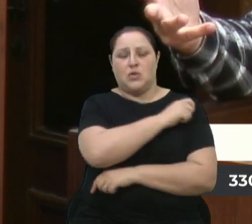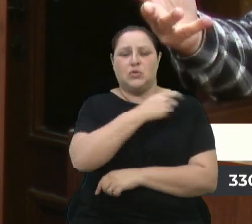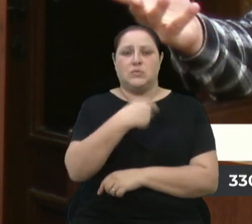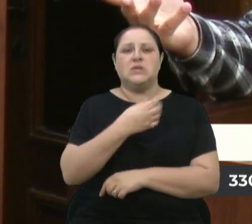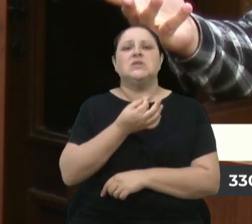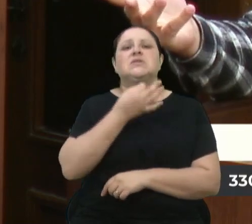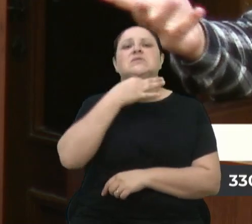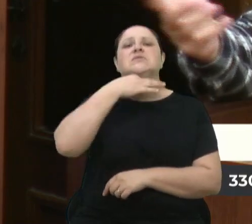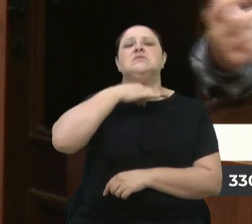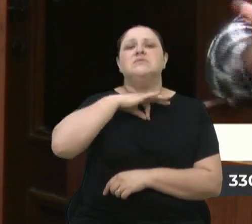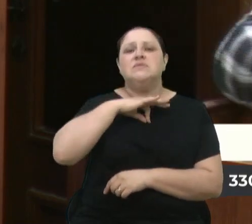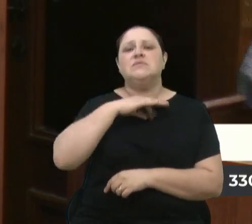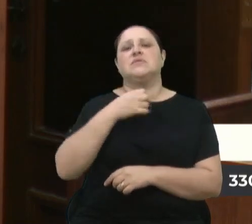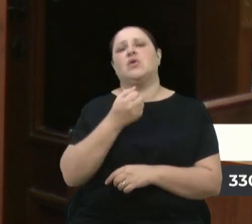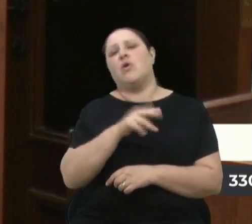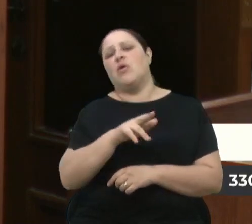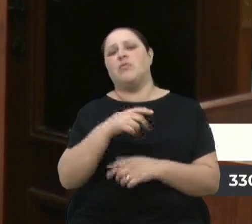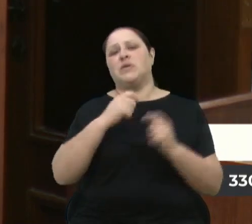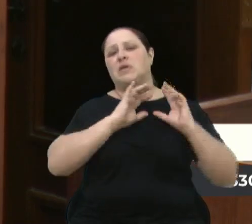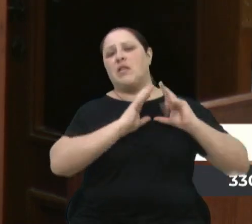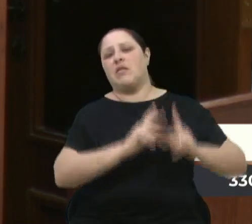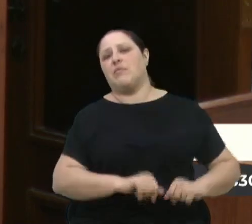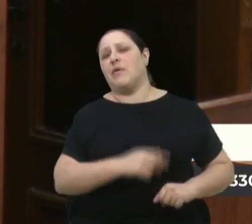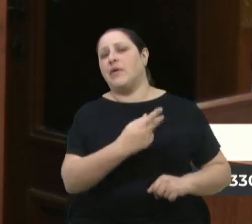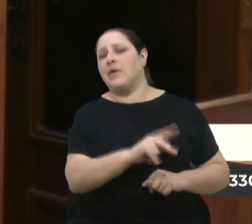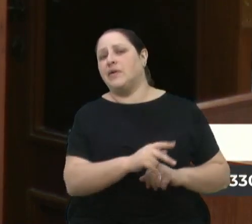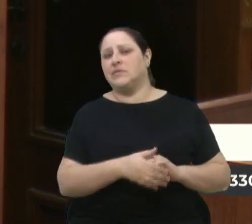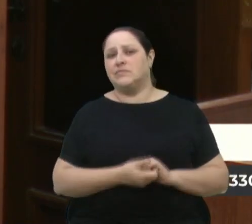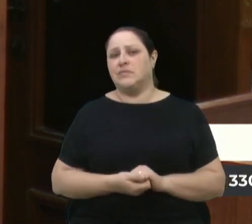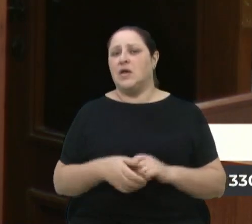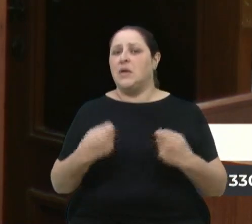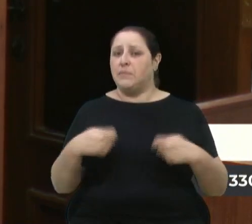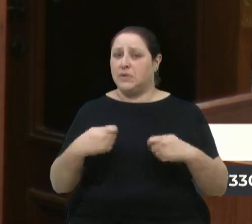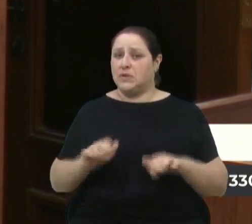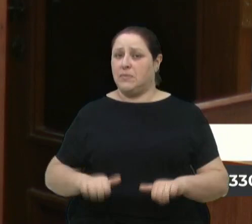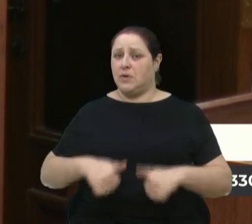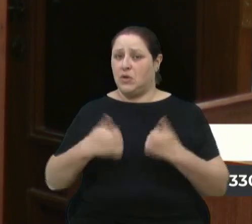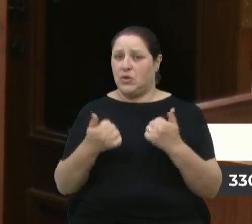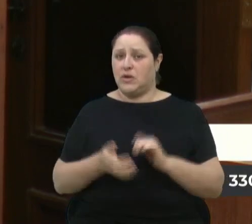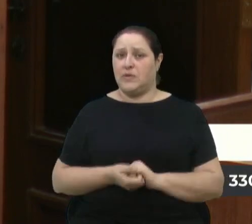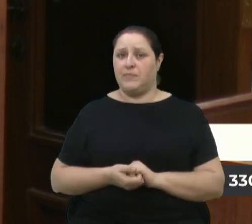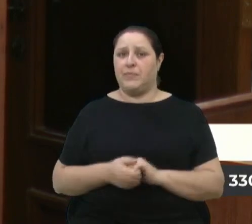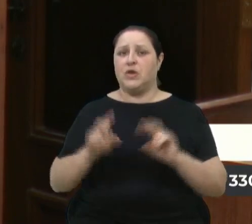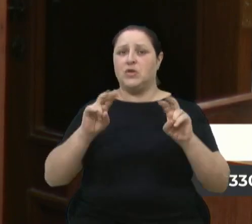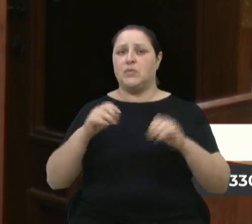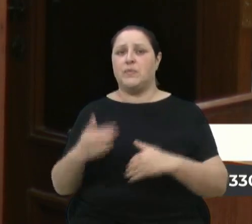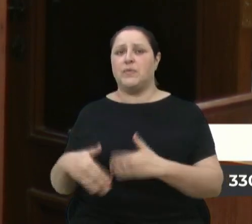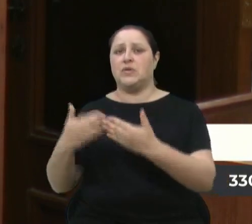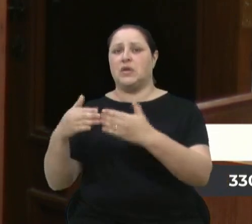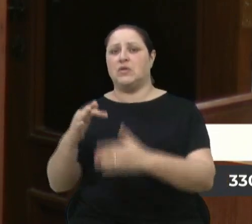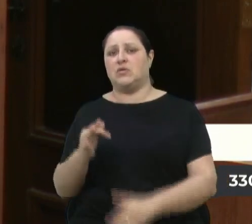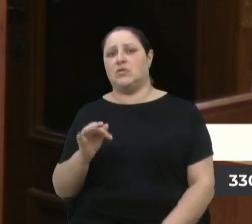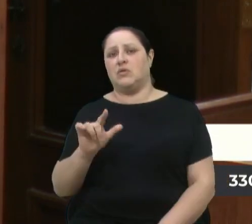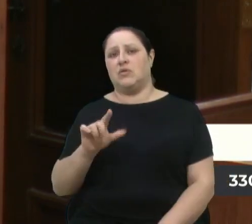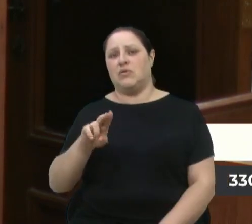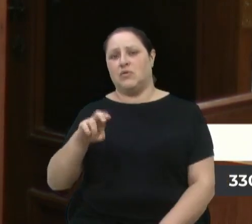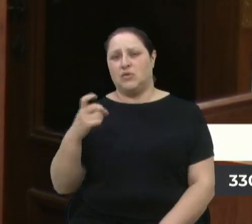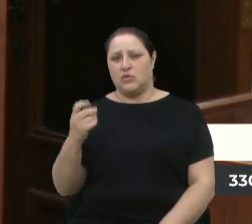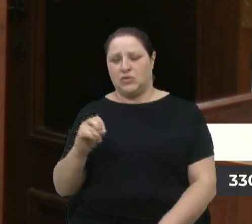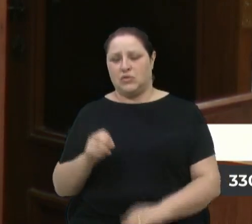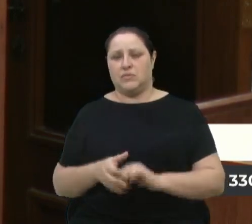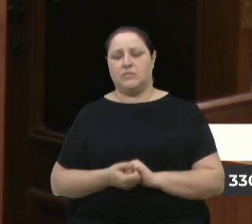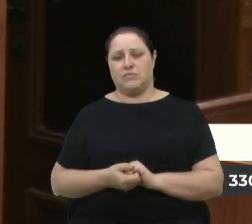higiene. Então, nós precisamos melhorar. Sobre fluxos e processos, eu fui um que